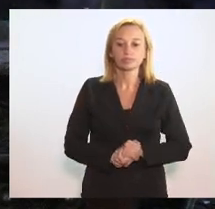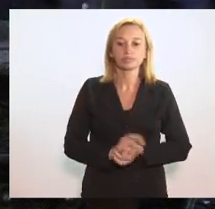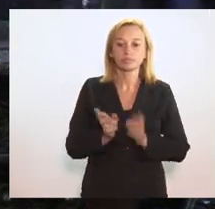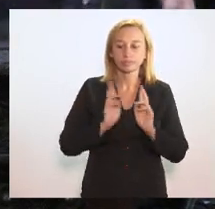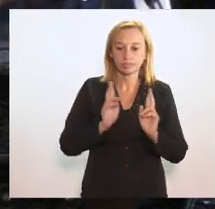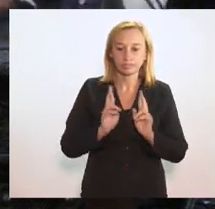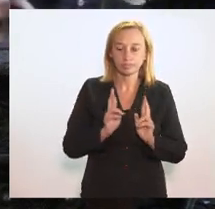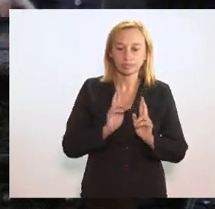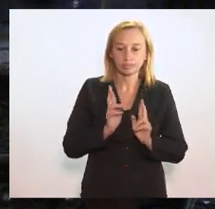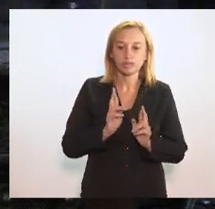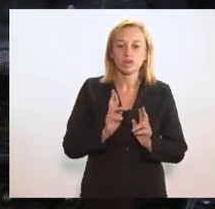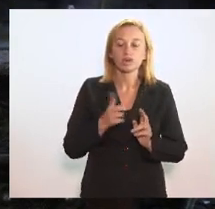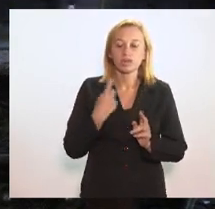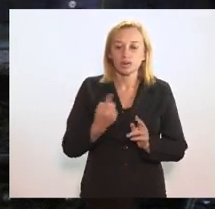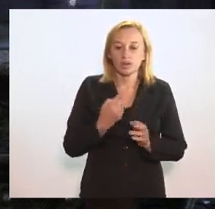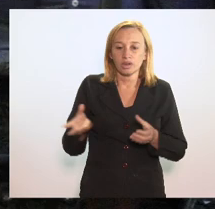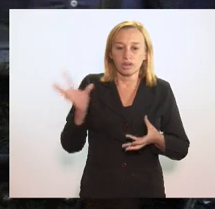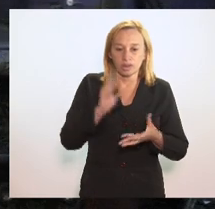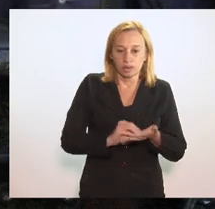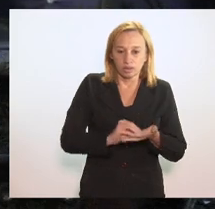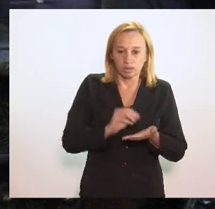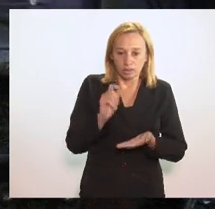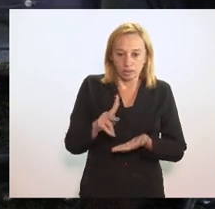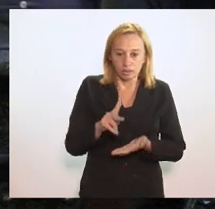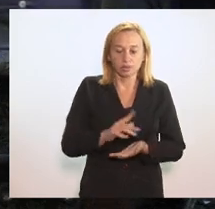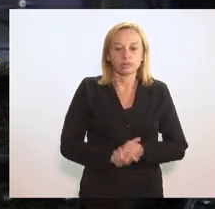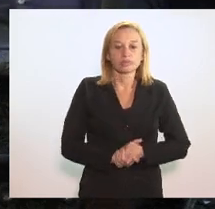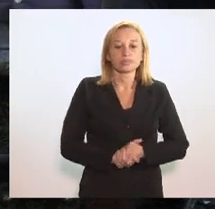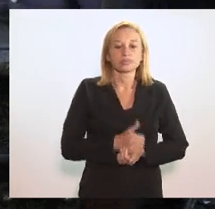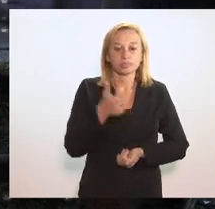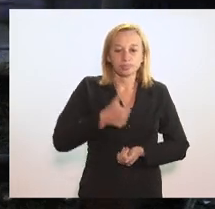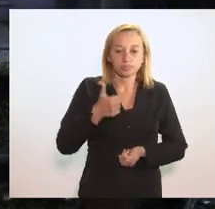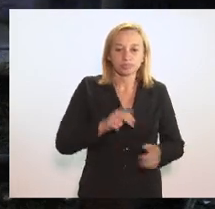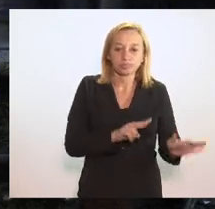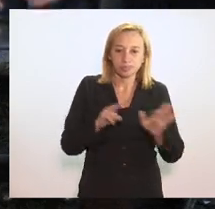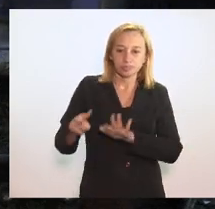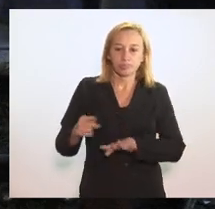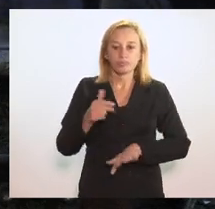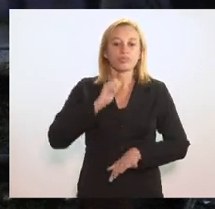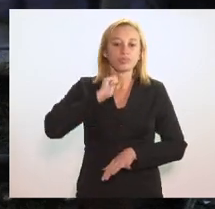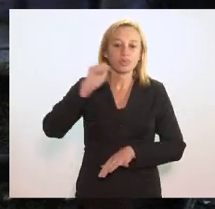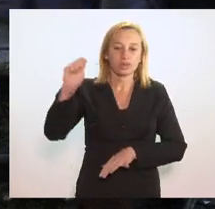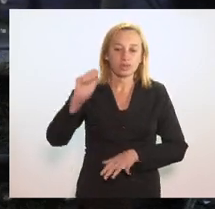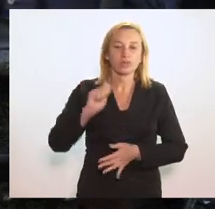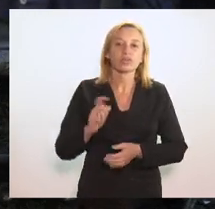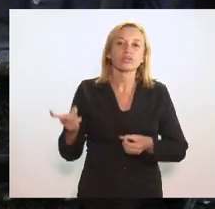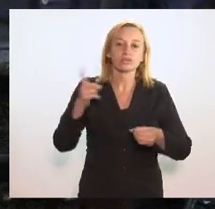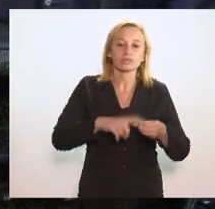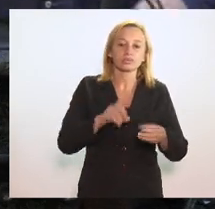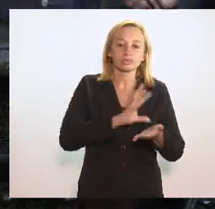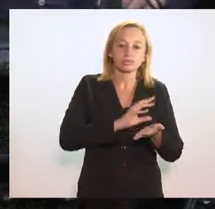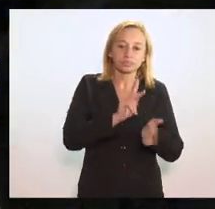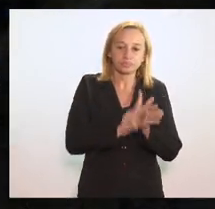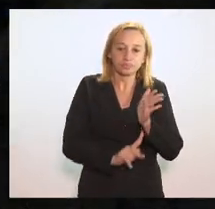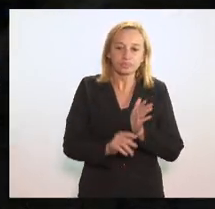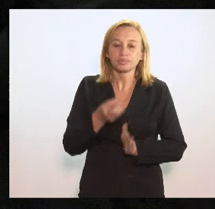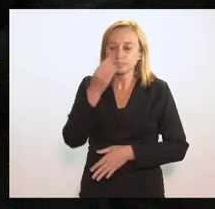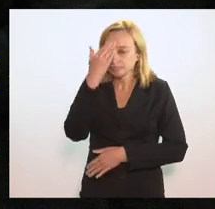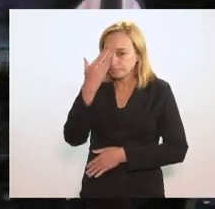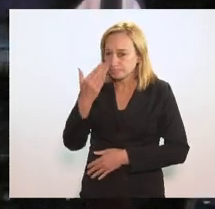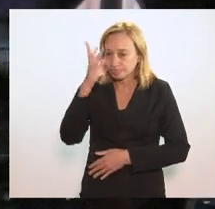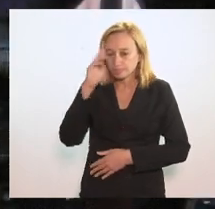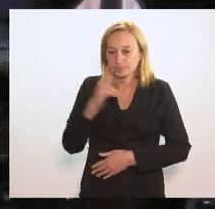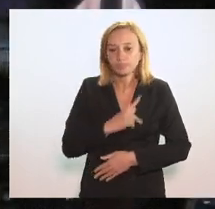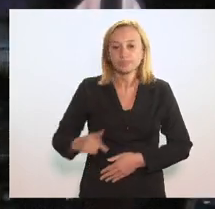correlatos e a gente emenda aqui o texto. Então, primeira semana de abril, no máximo, retorna o projeto. Tá bom, muito obrigado, presidente.